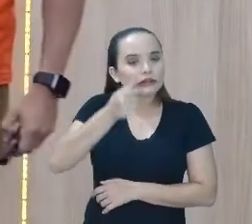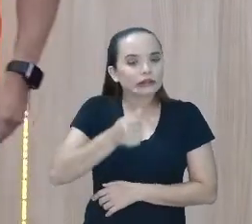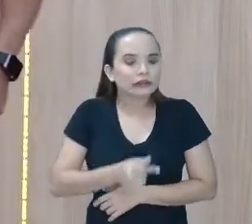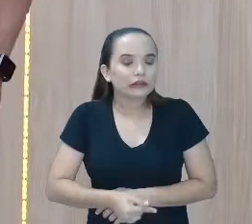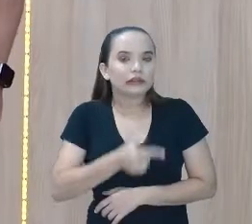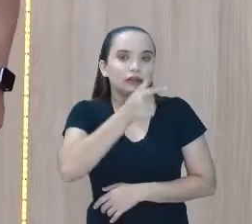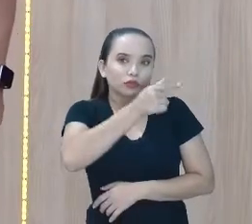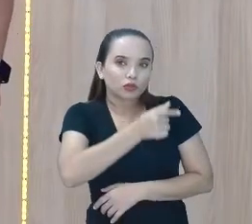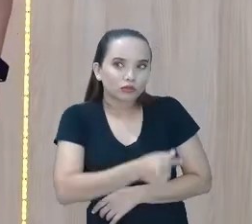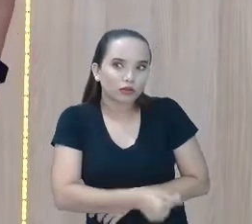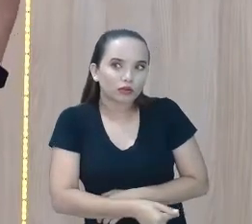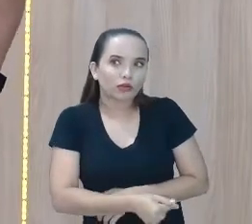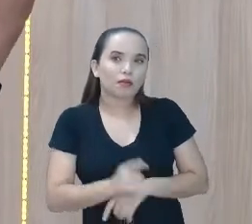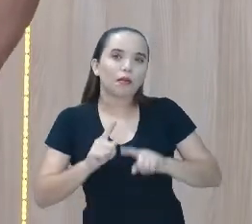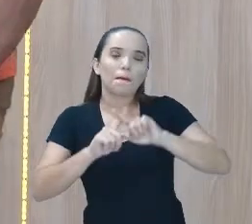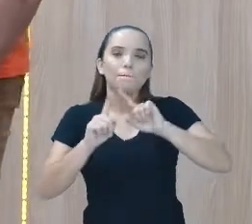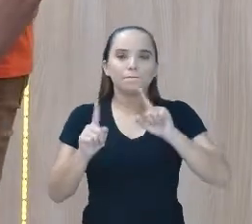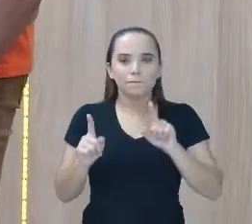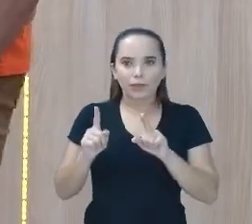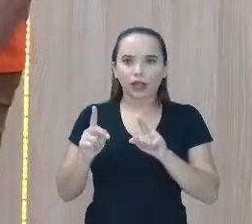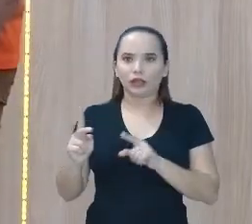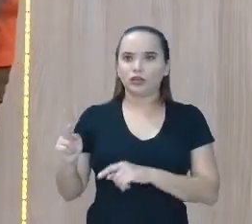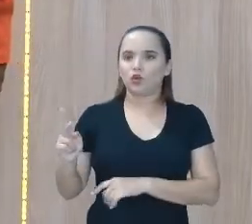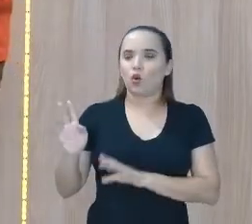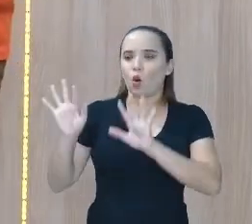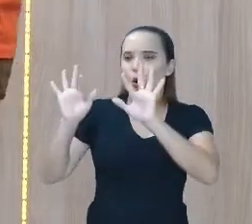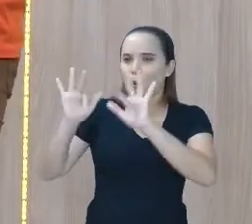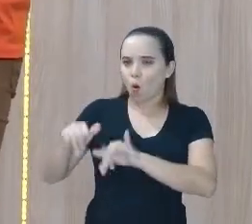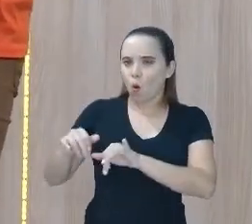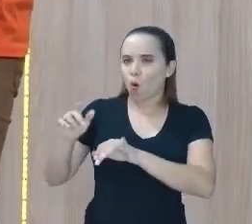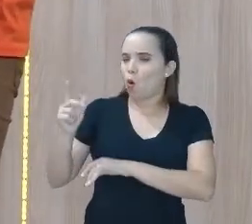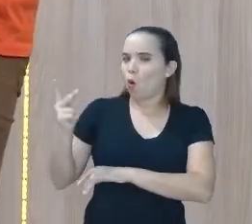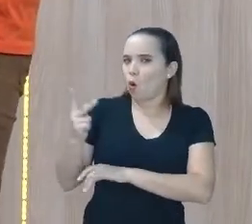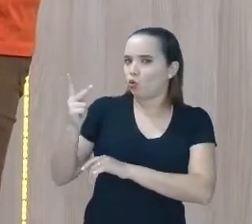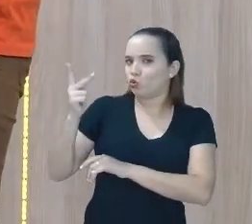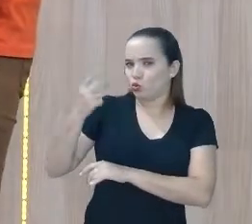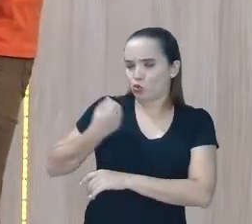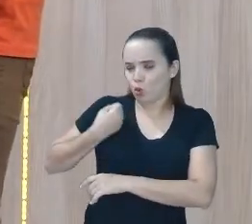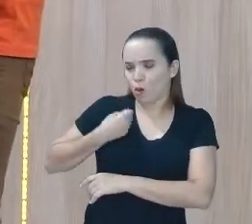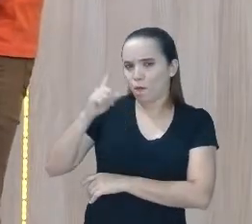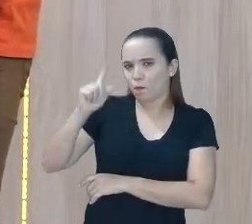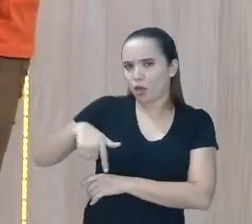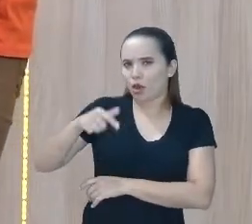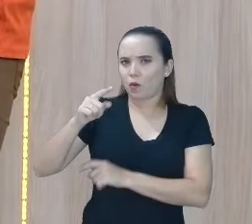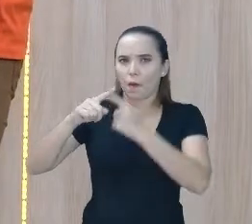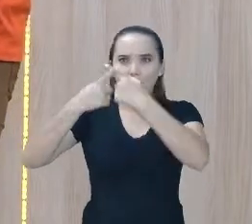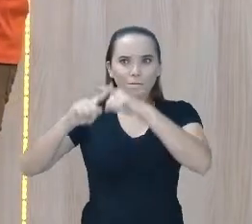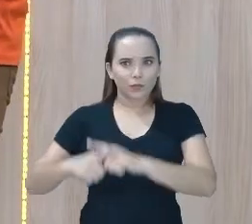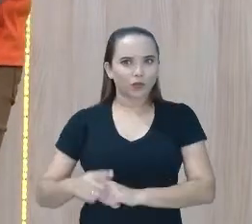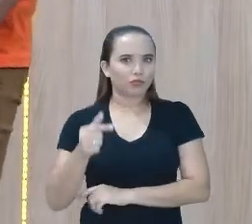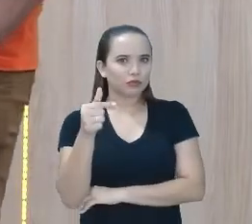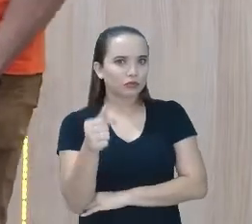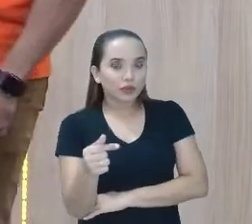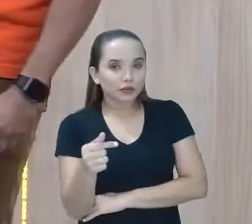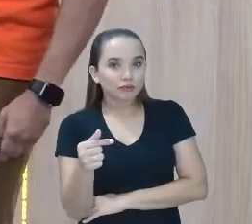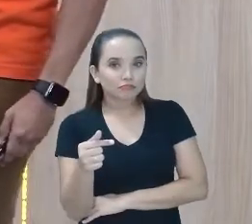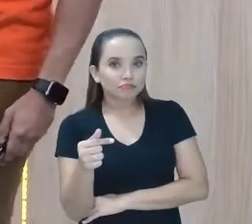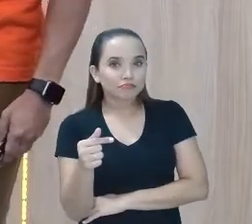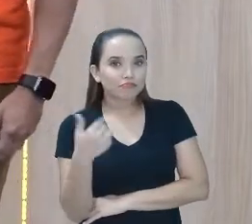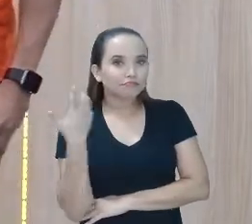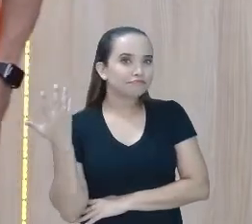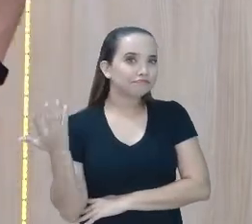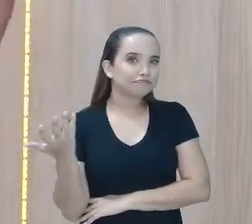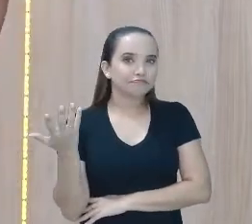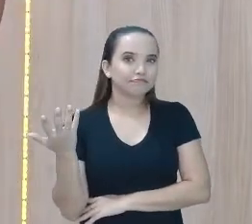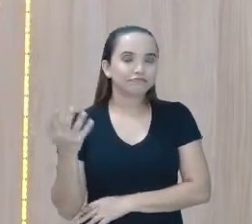é, esses valores aí, eles são múltiplos de 7 ou não, tá? Então, a